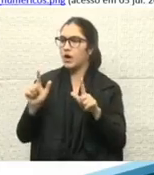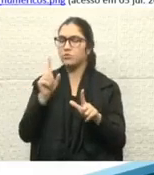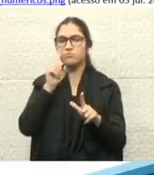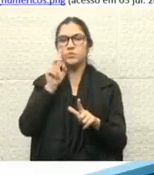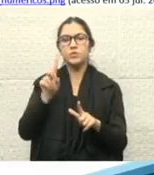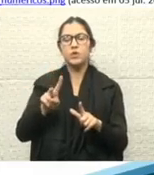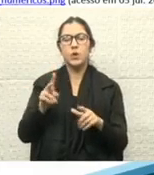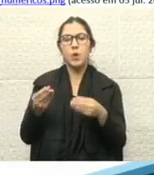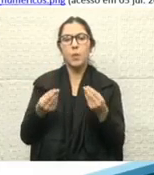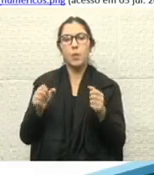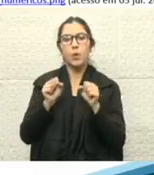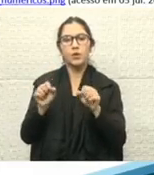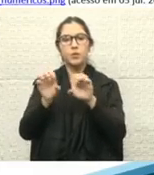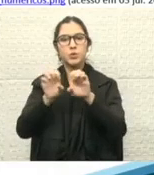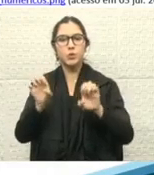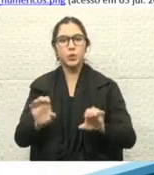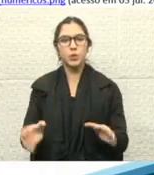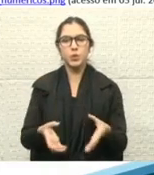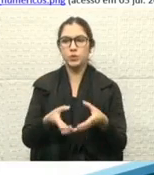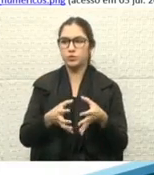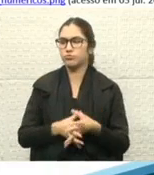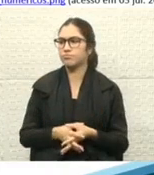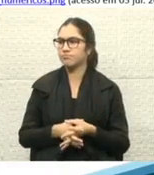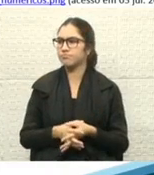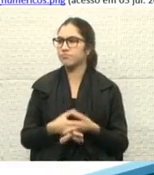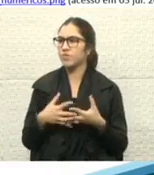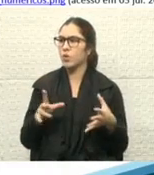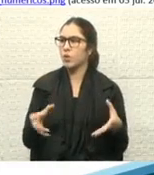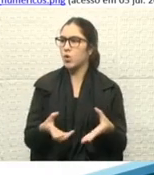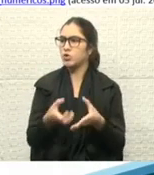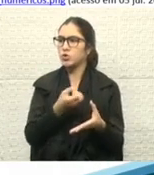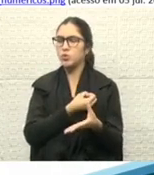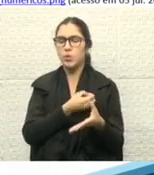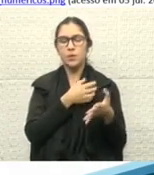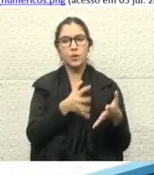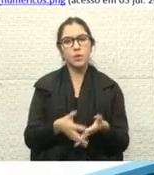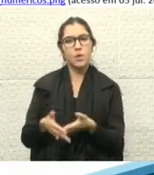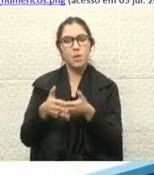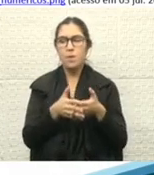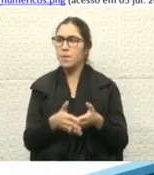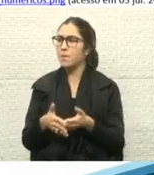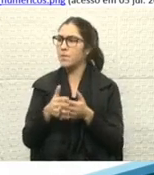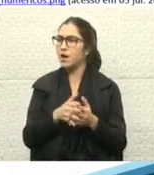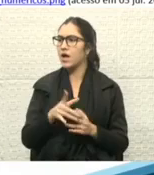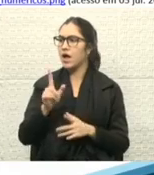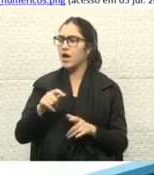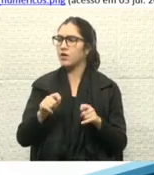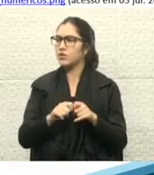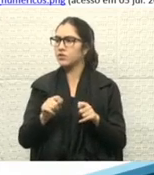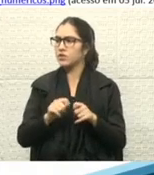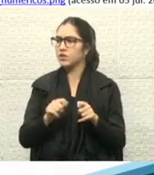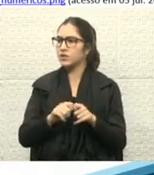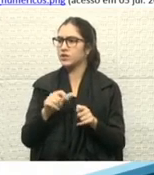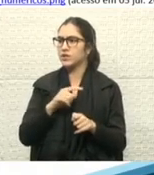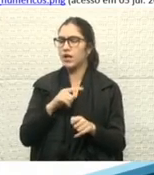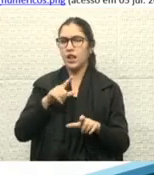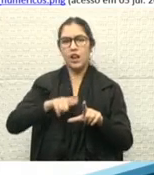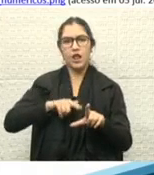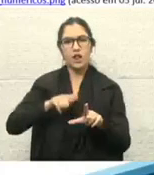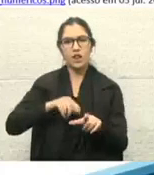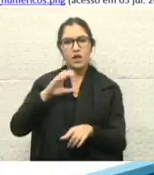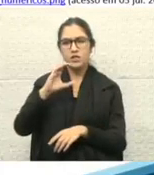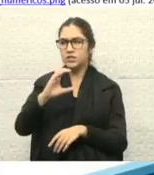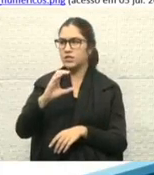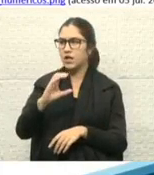como podemos estruturar esse conjunto. Então, o conjunto dos números complexos, que é denotado pela letra